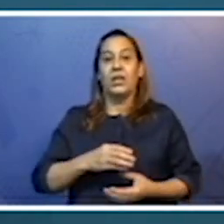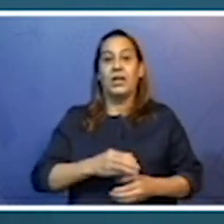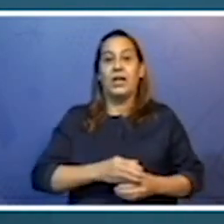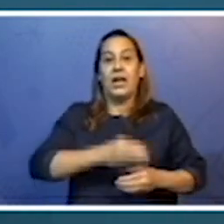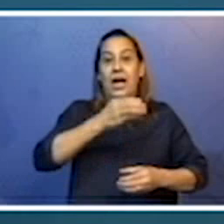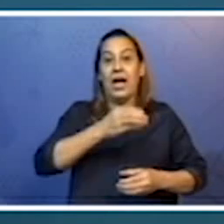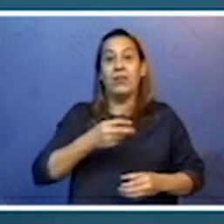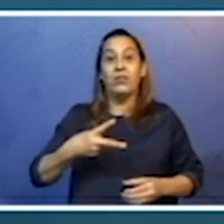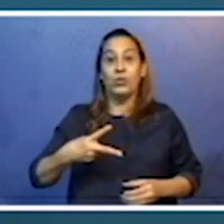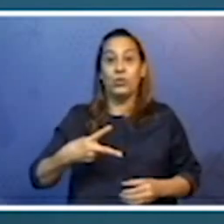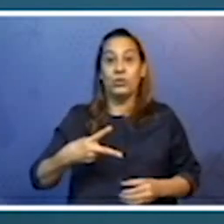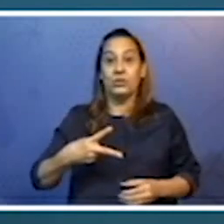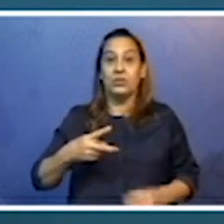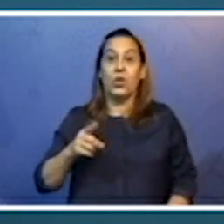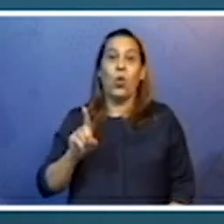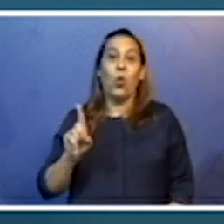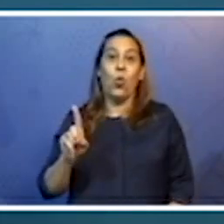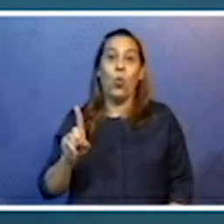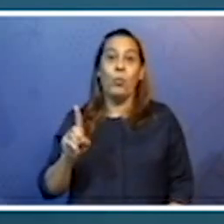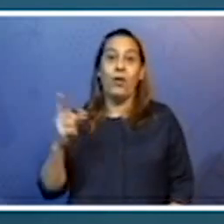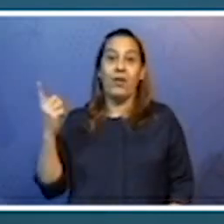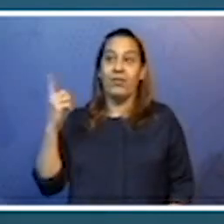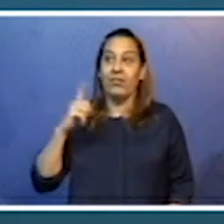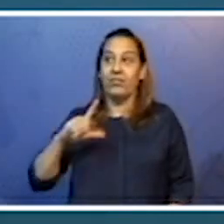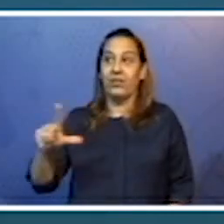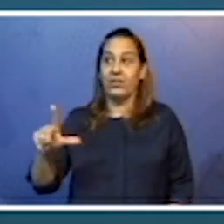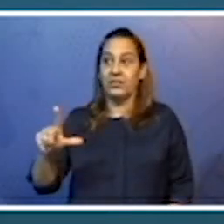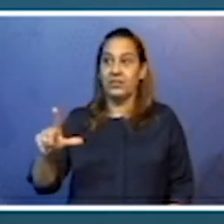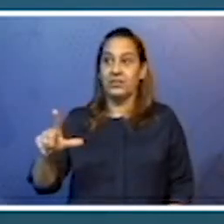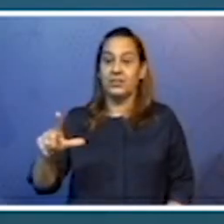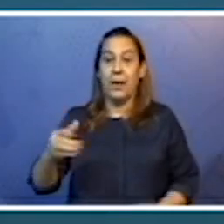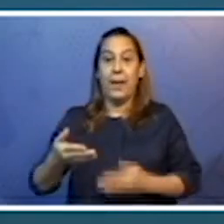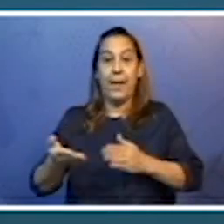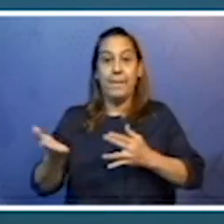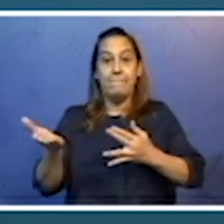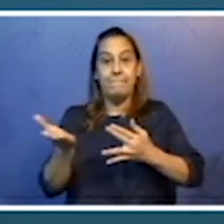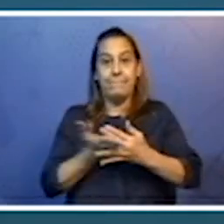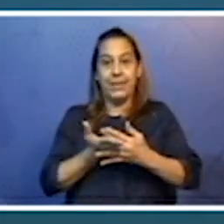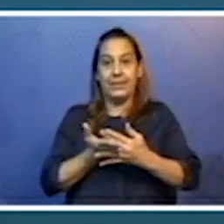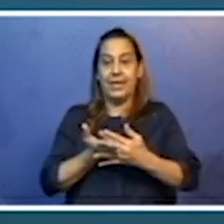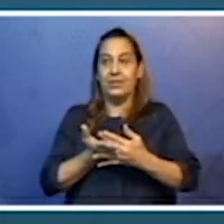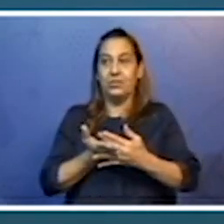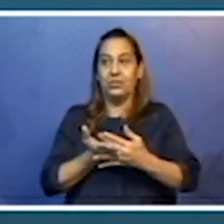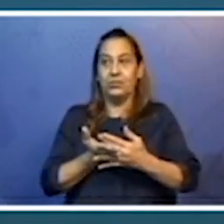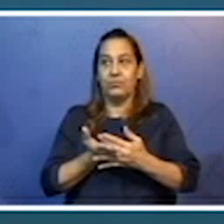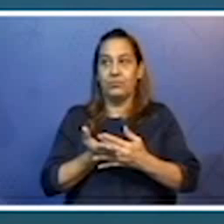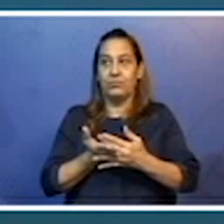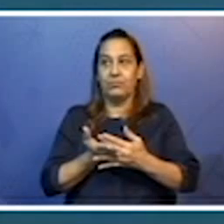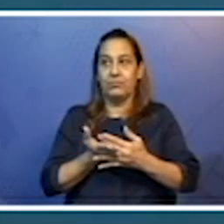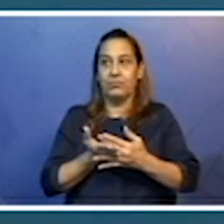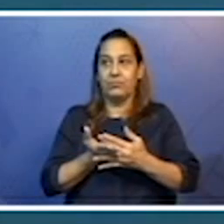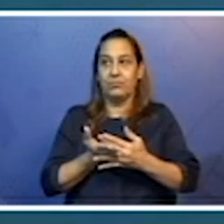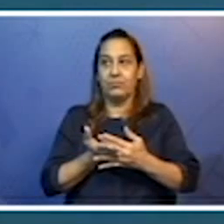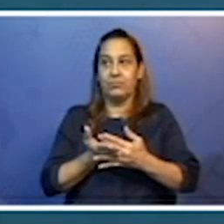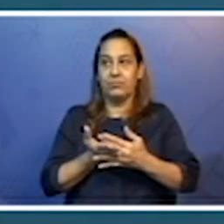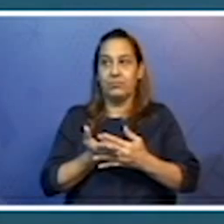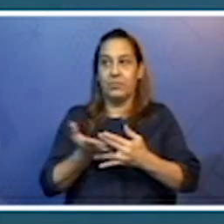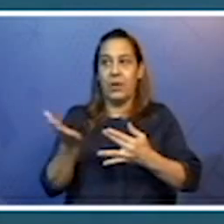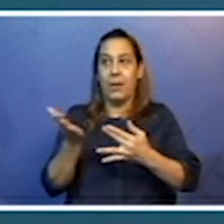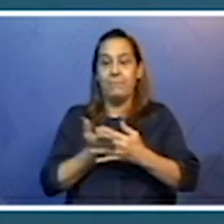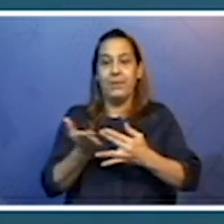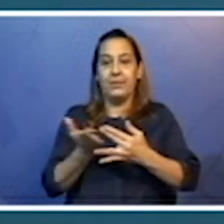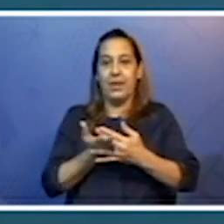Ó, uma vez, acabou, tá vendo? Olha aqui, gente, ó. Ó. Que é isso